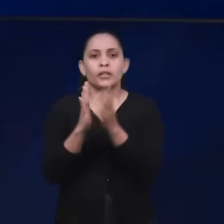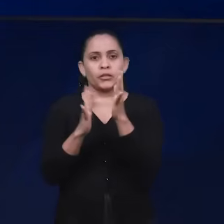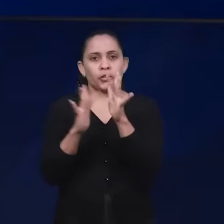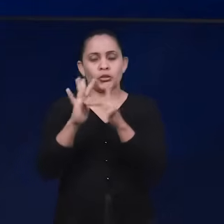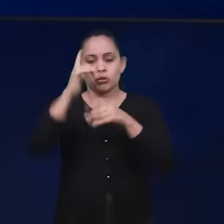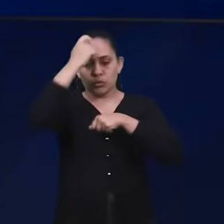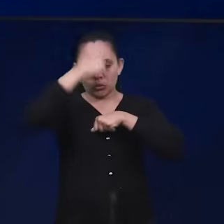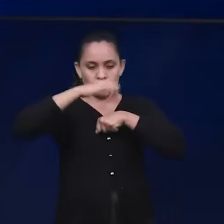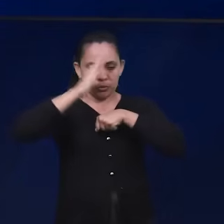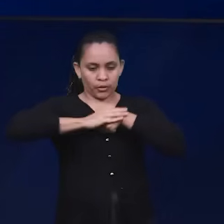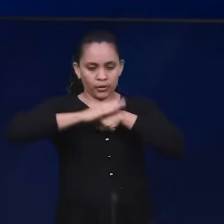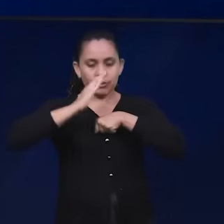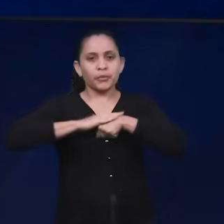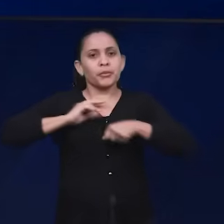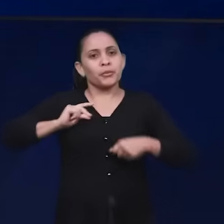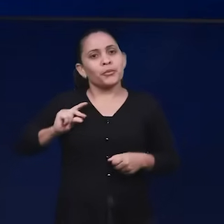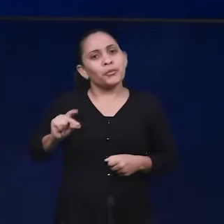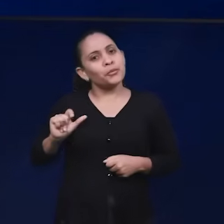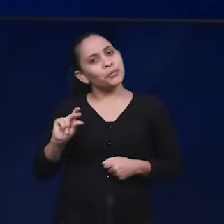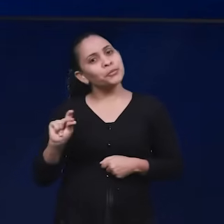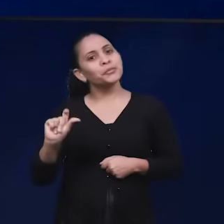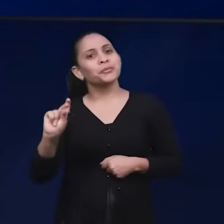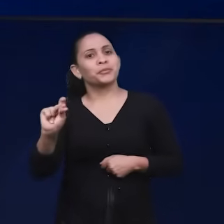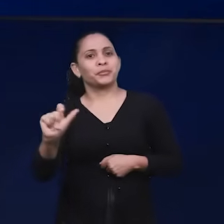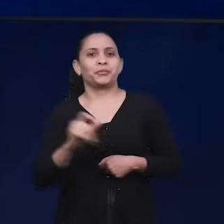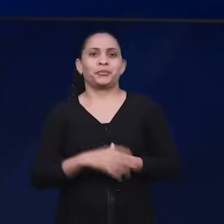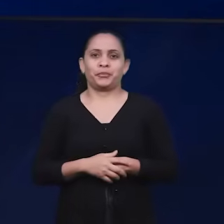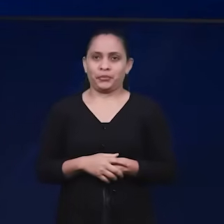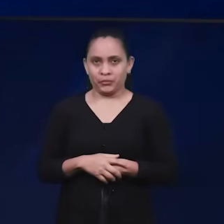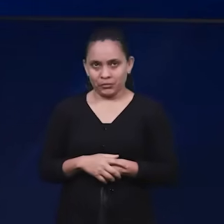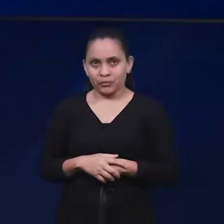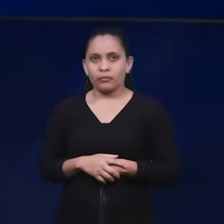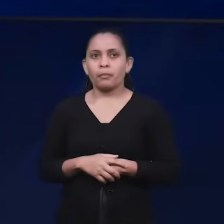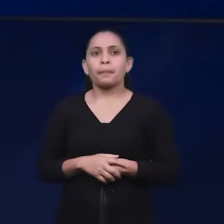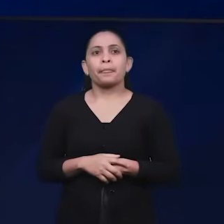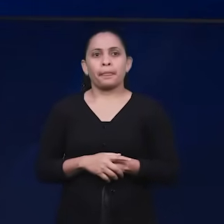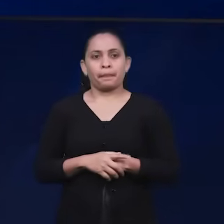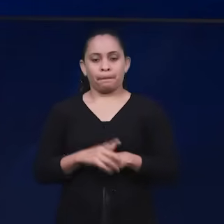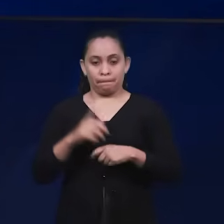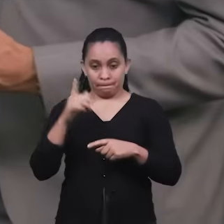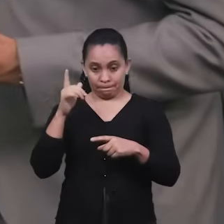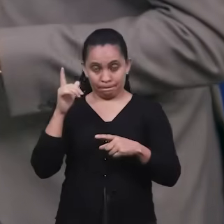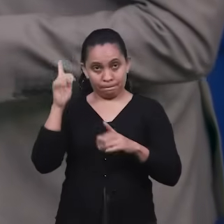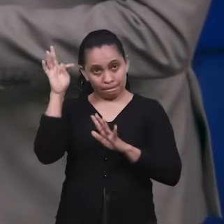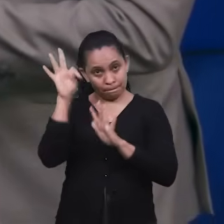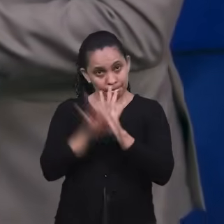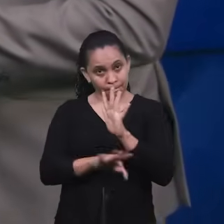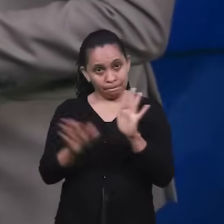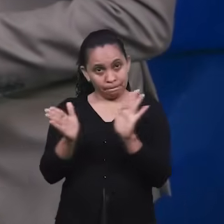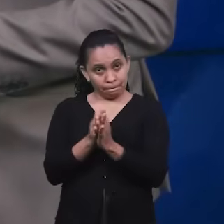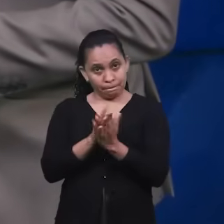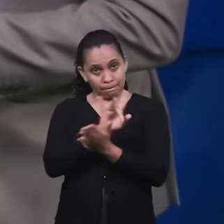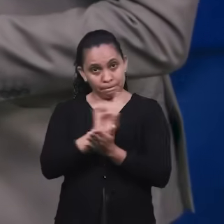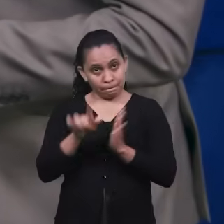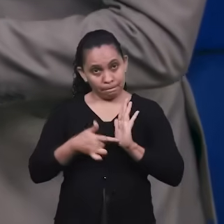o Eu Sou, o Eterno. Mais um versículo, mais um texto bíblico, quando